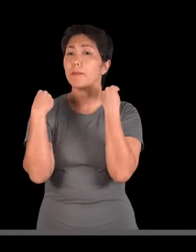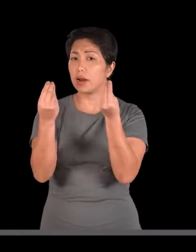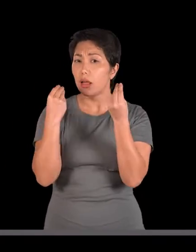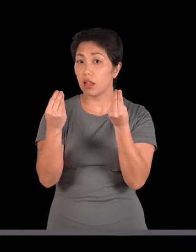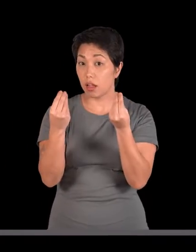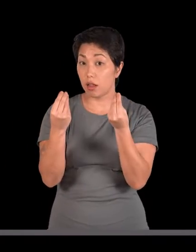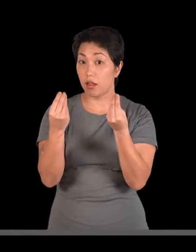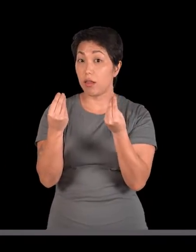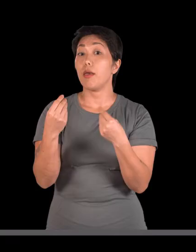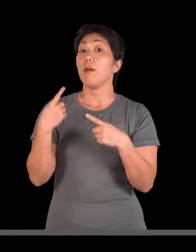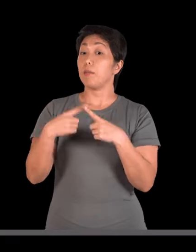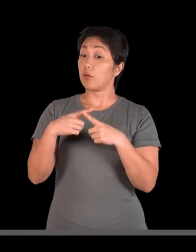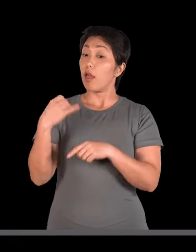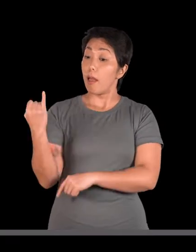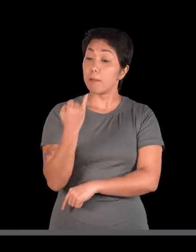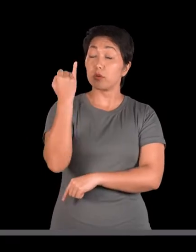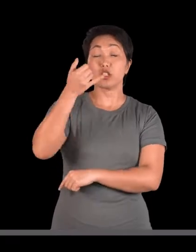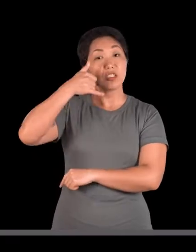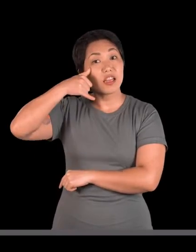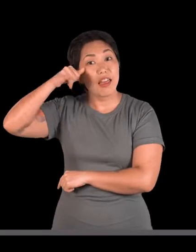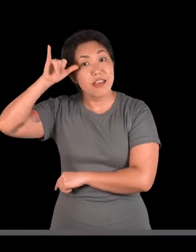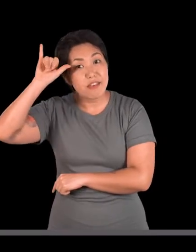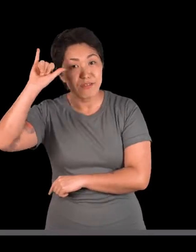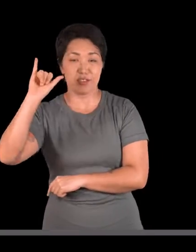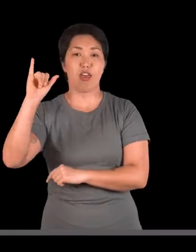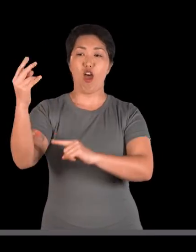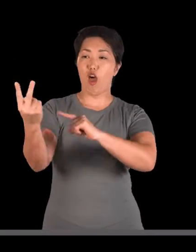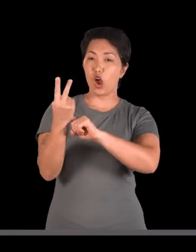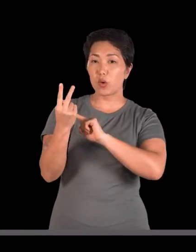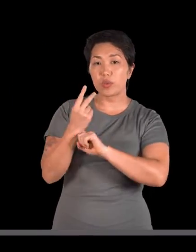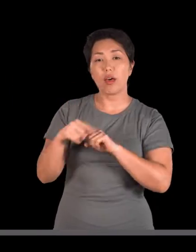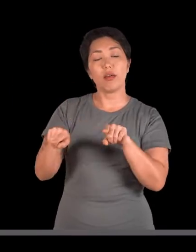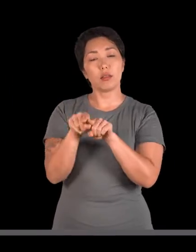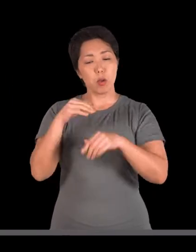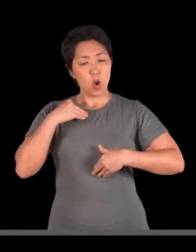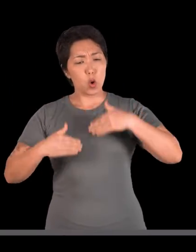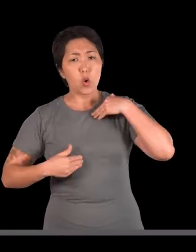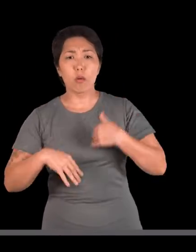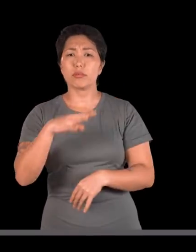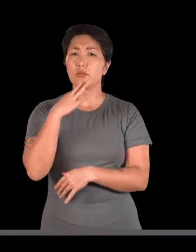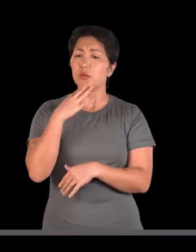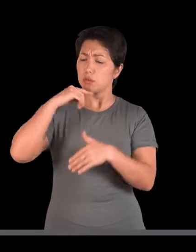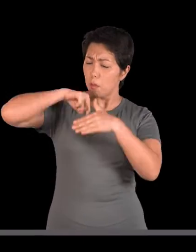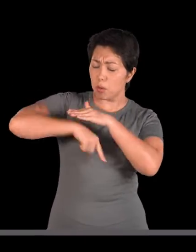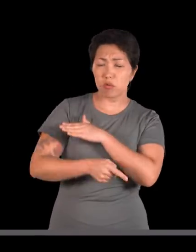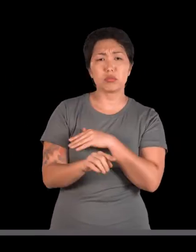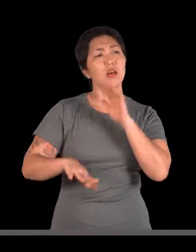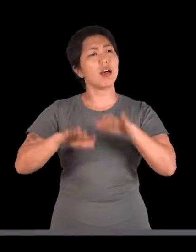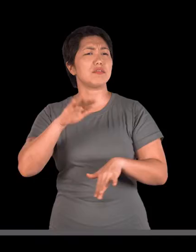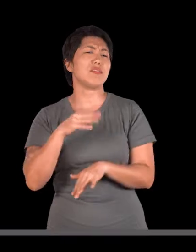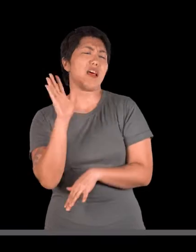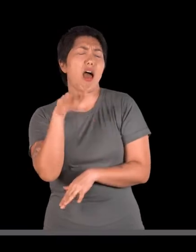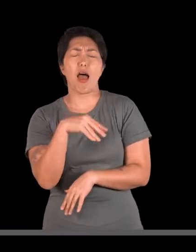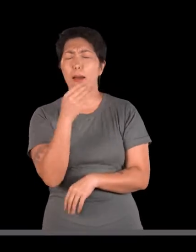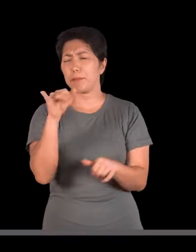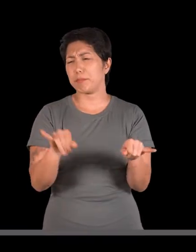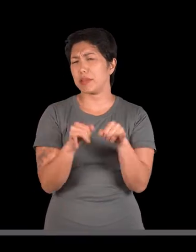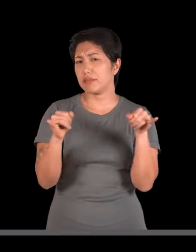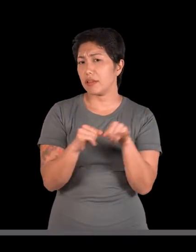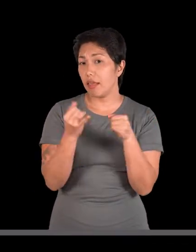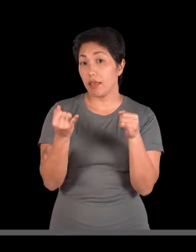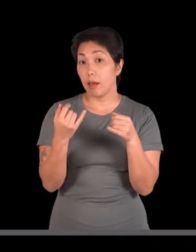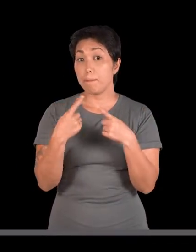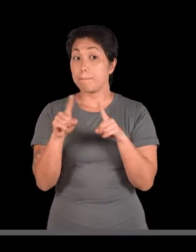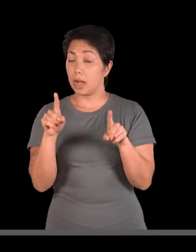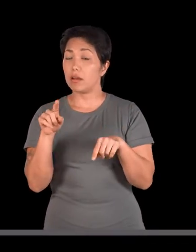que haja a prevenção e para que haja essa autoanálise. Muitas vezes a pessoa assim, não, foi só uma coisinha,